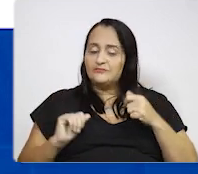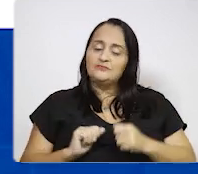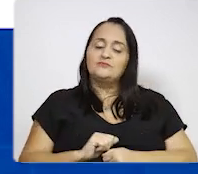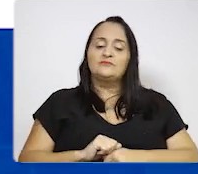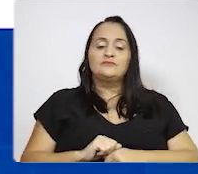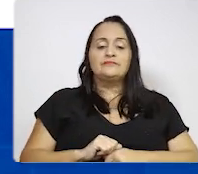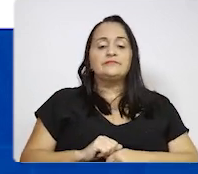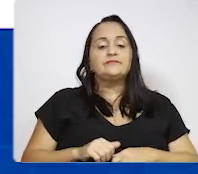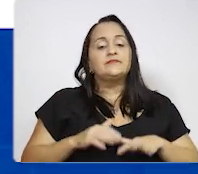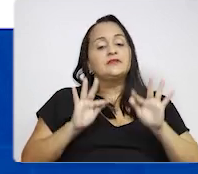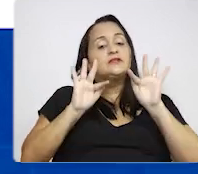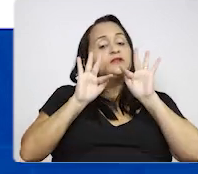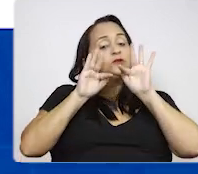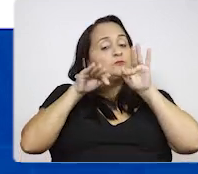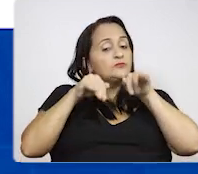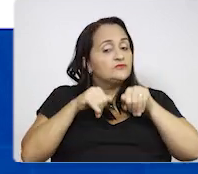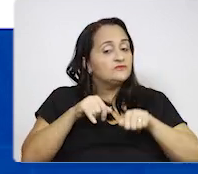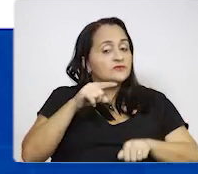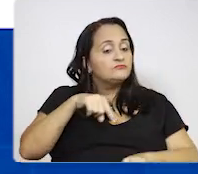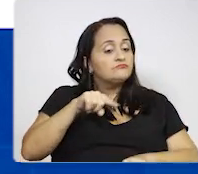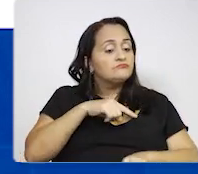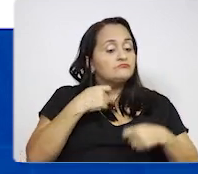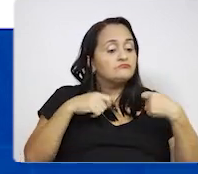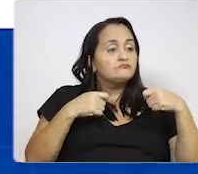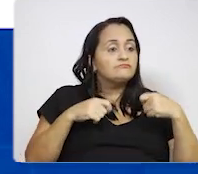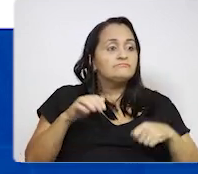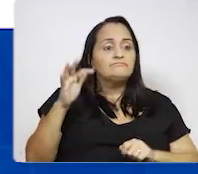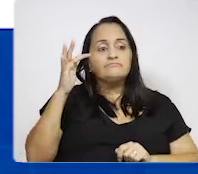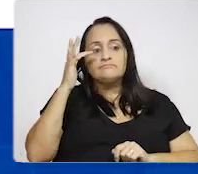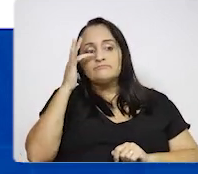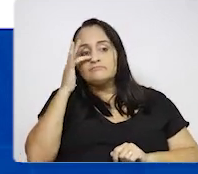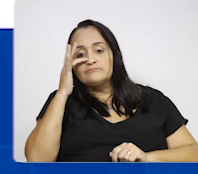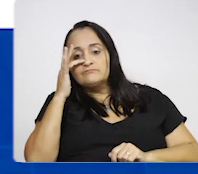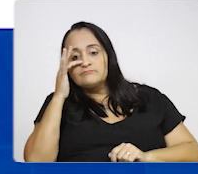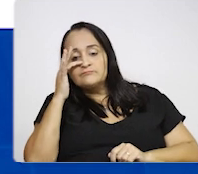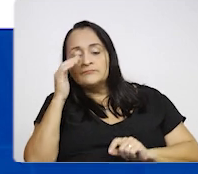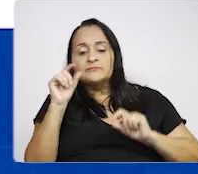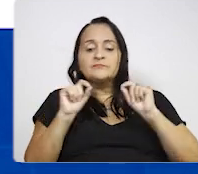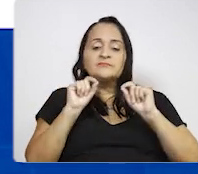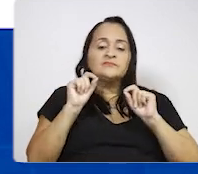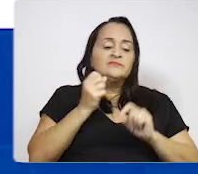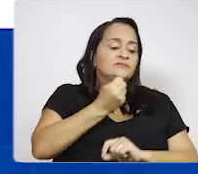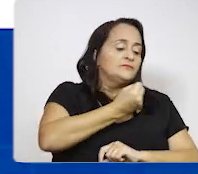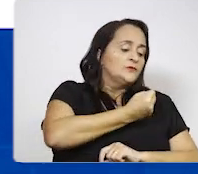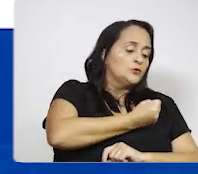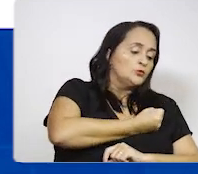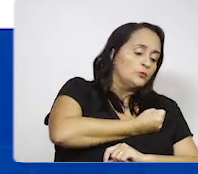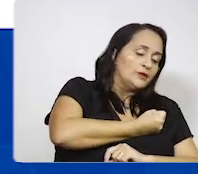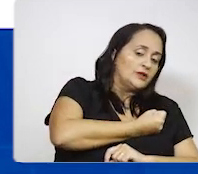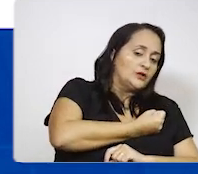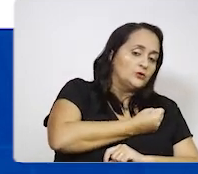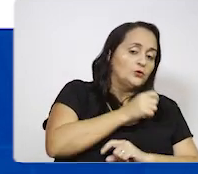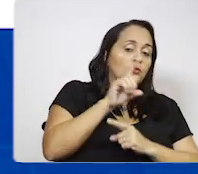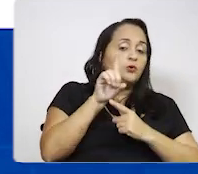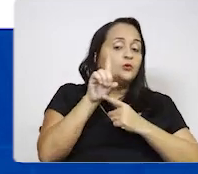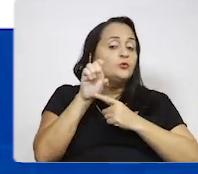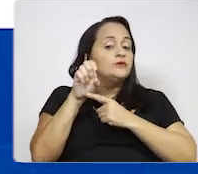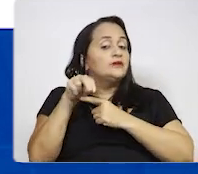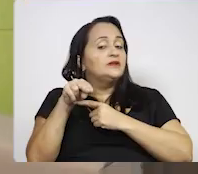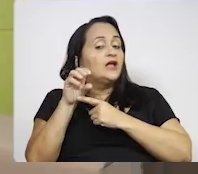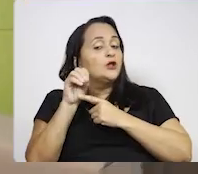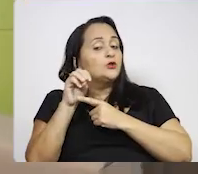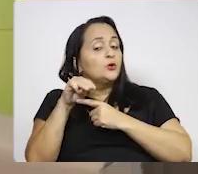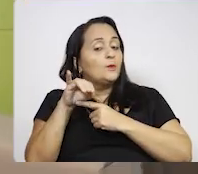tá? E, por fim, observar as relações existentes entre o numerador e o